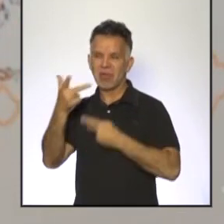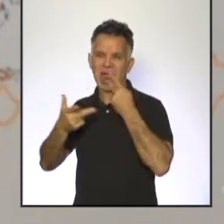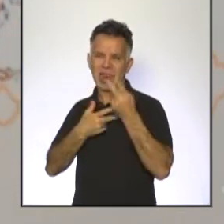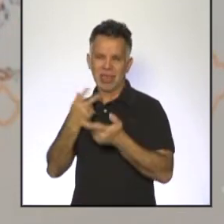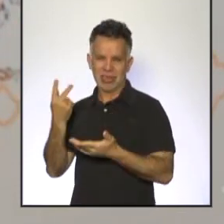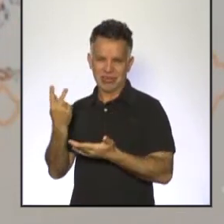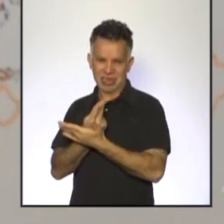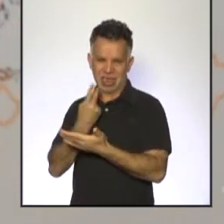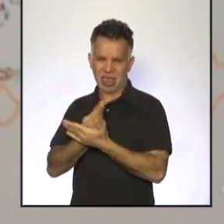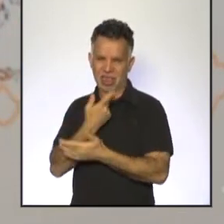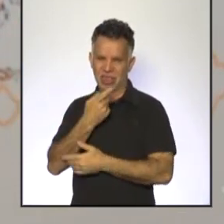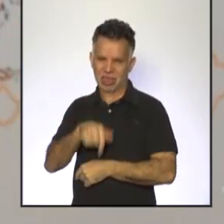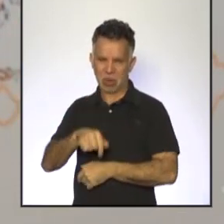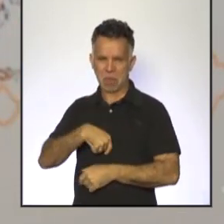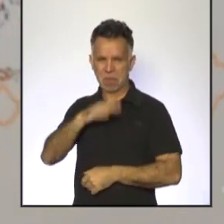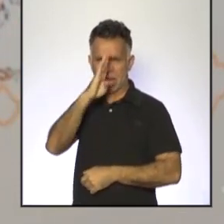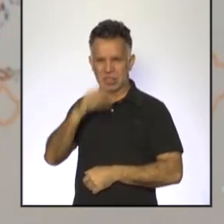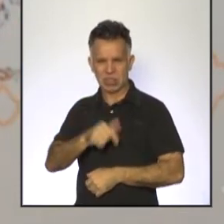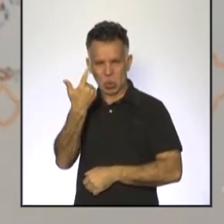não tem montanha.